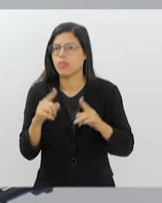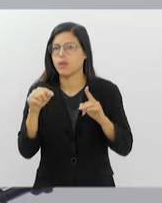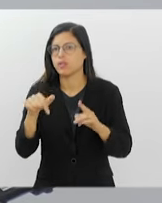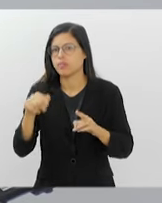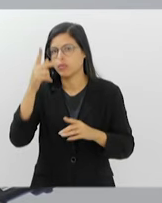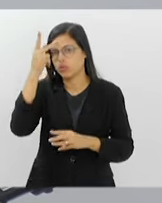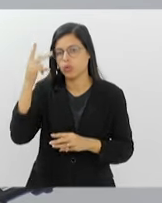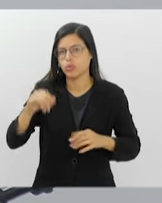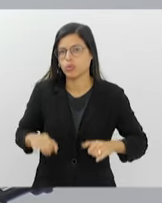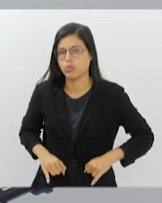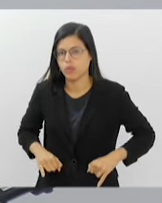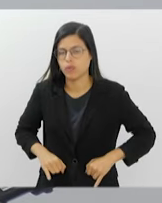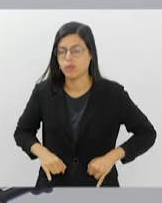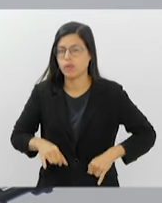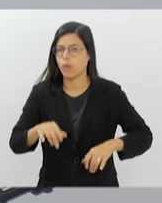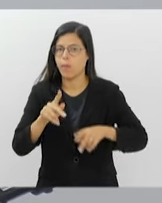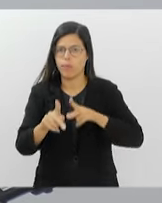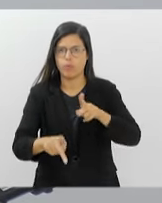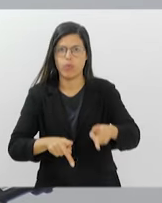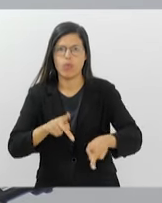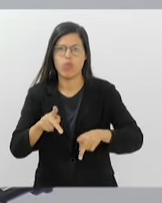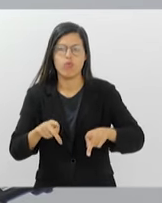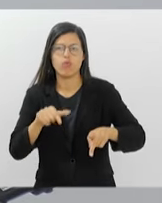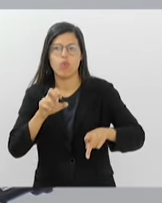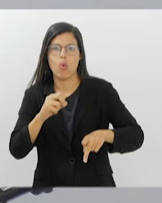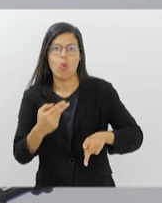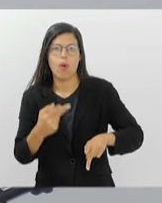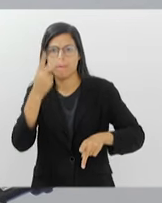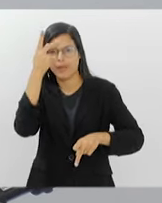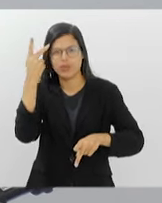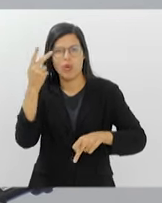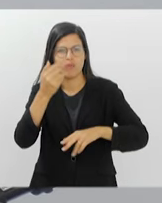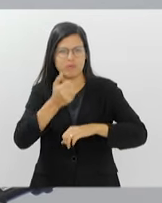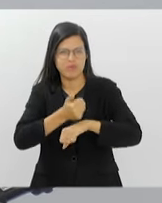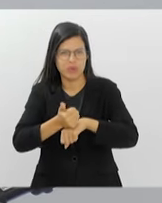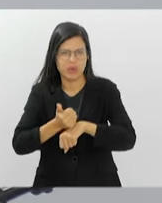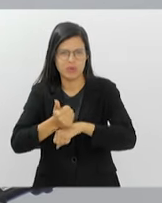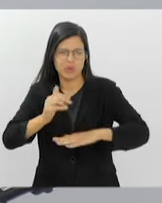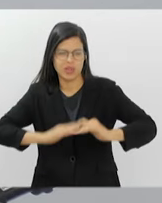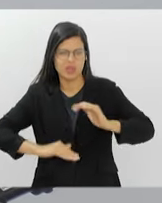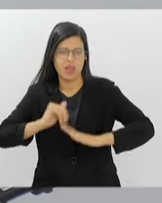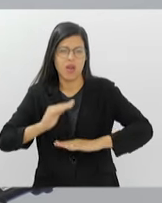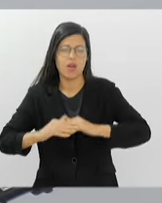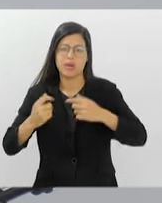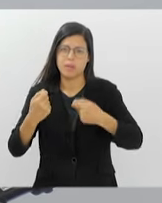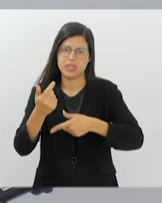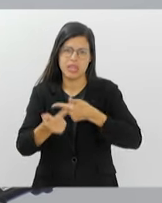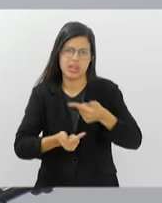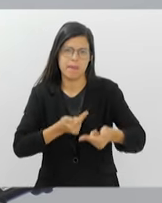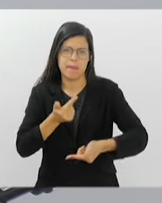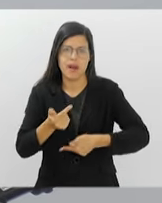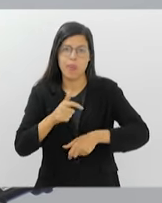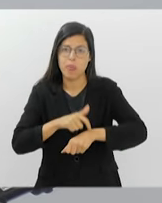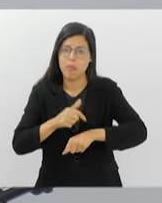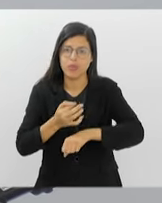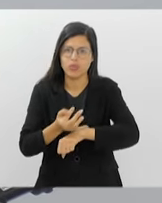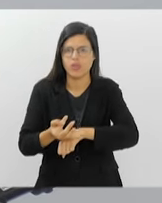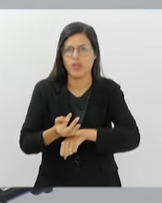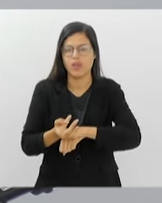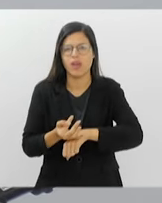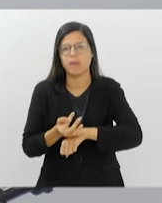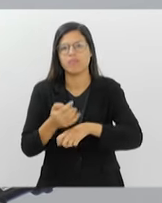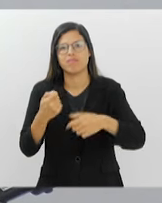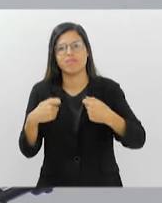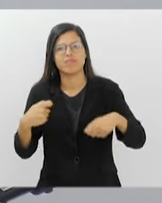ponta que fica privado de estar com a sua família muitas vezes convocado no momento de folga para suprir as necessidades do Governo do